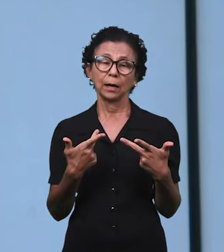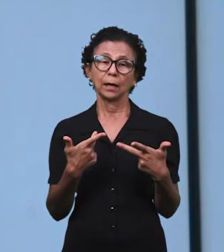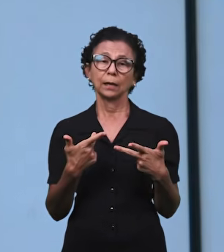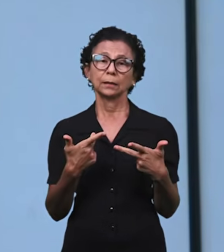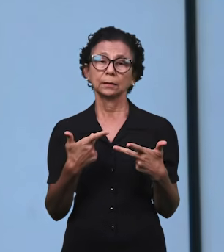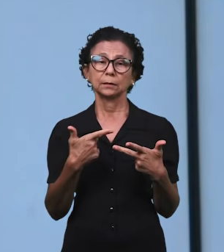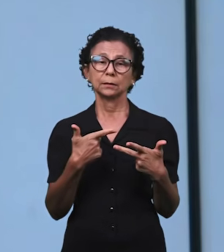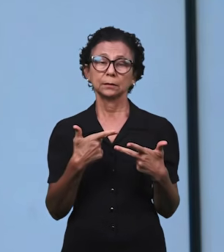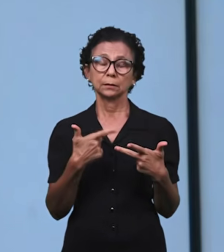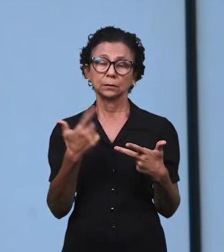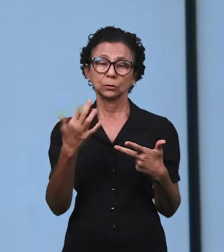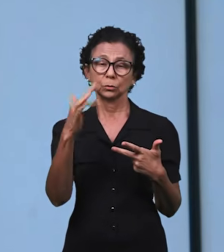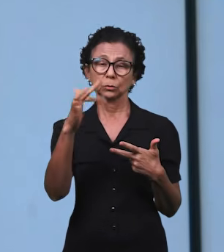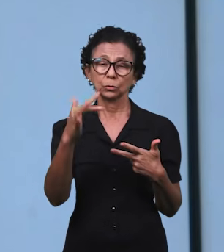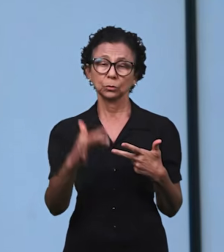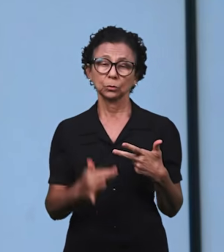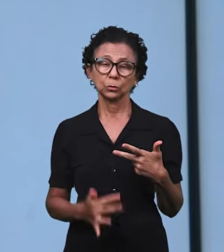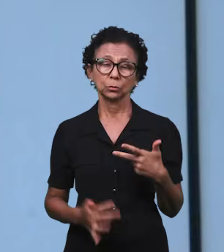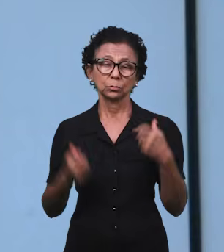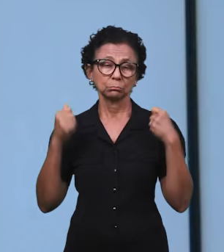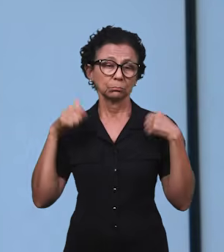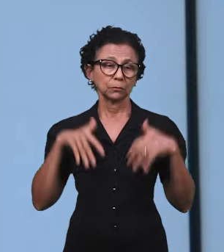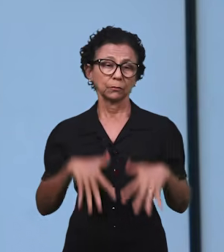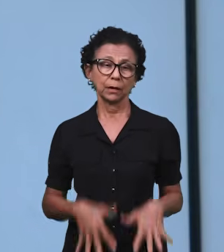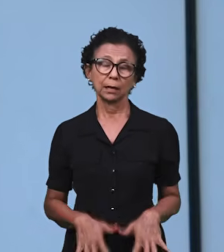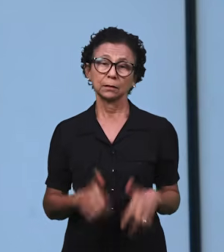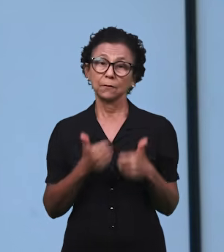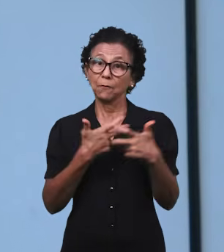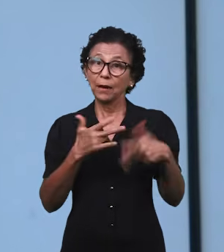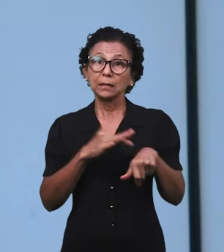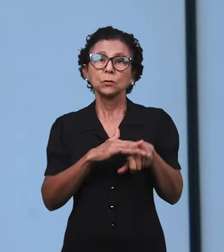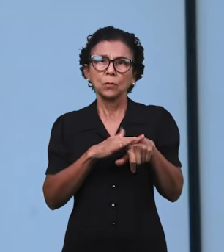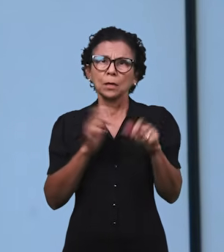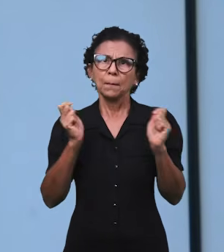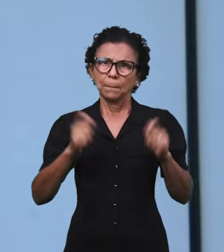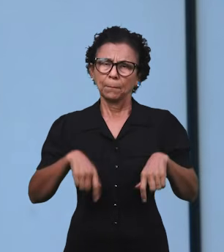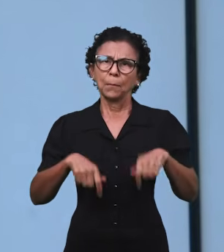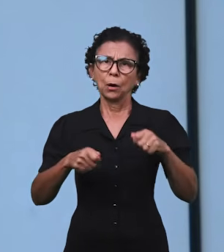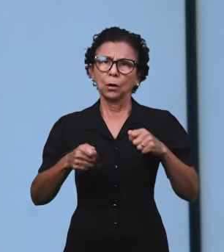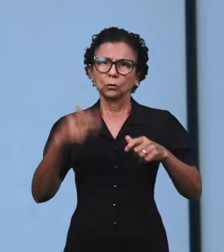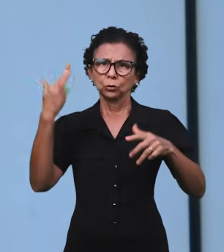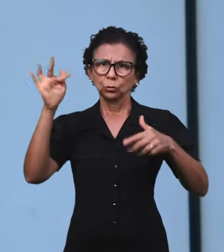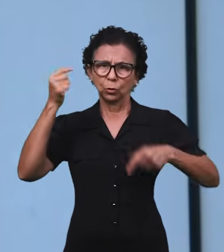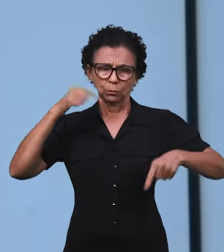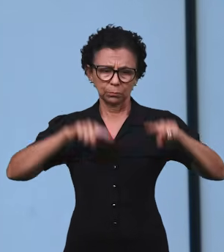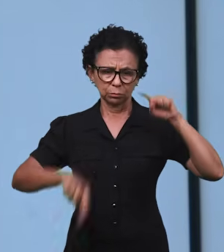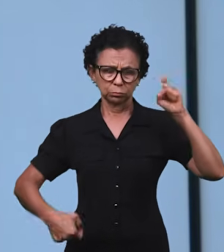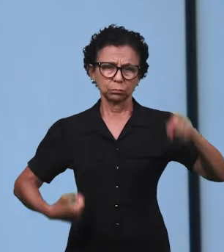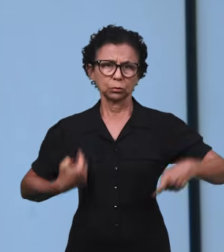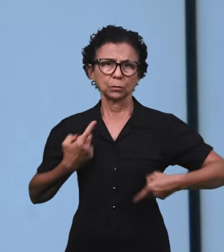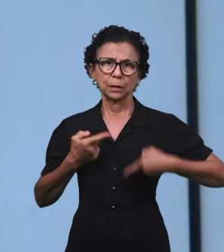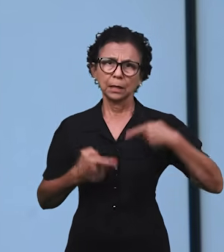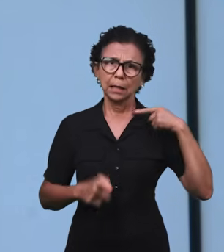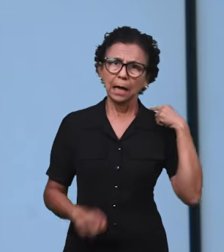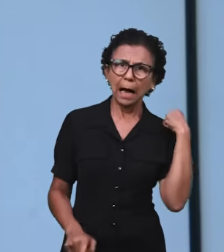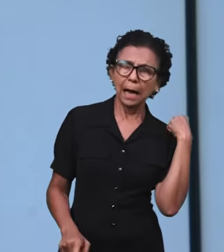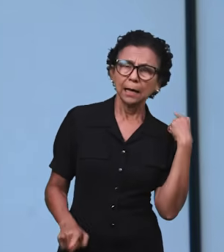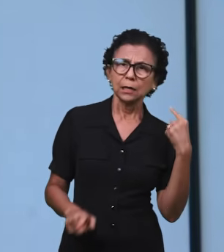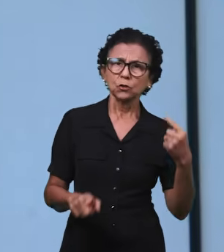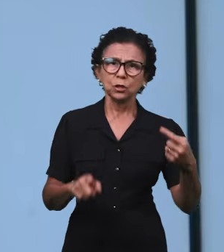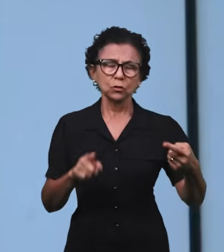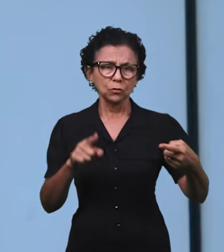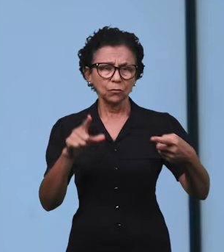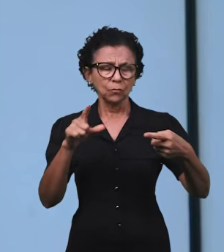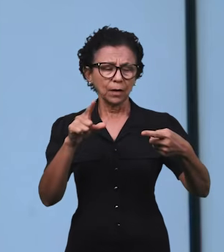várias doenças podem gerar dores difusas crônicas. Então, a gente pede exame, solicita exame para excluir as